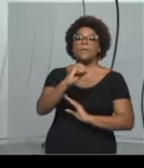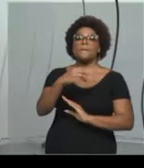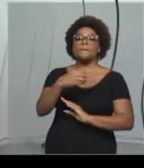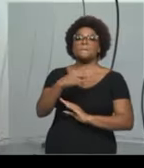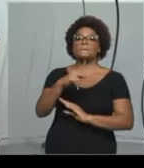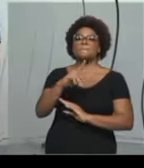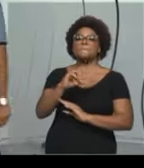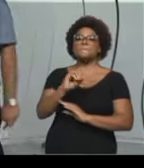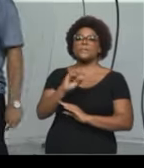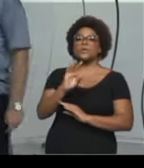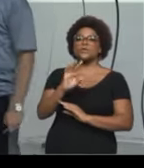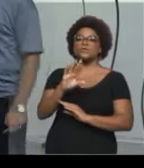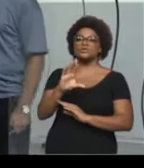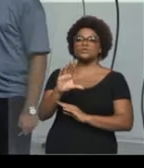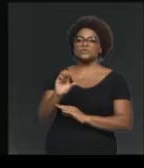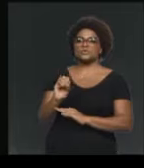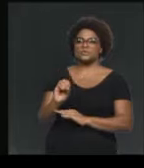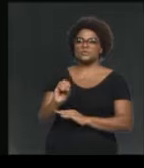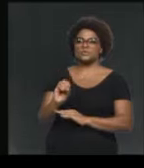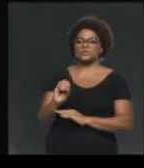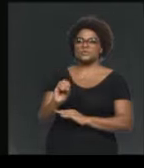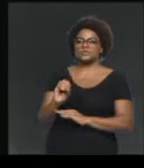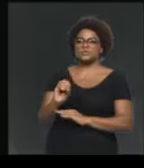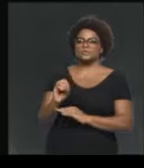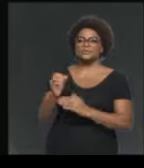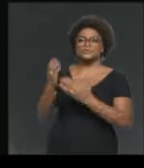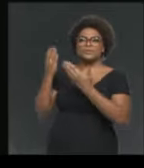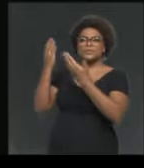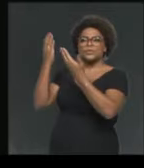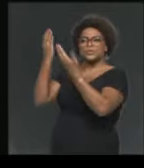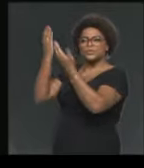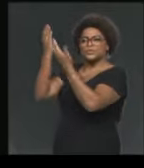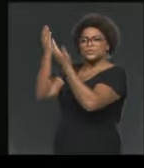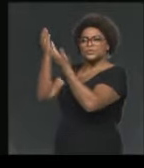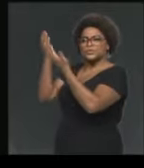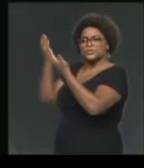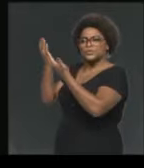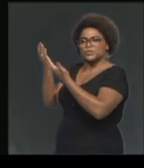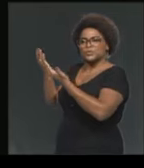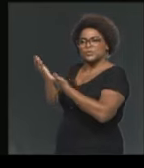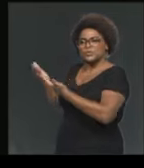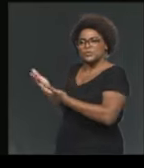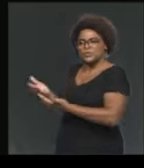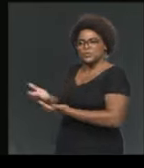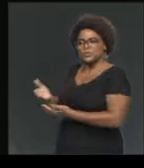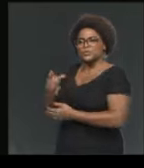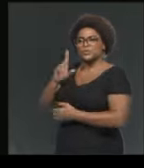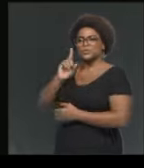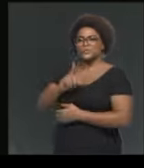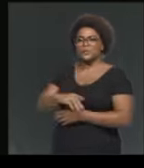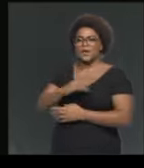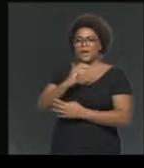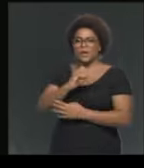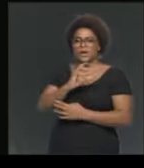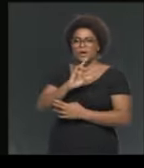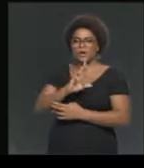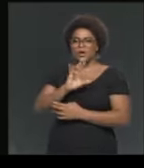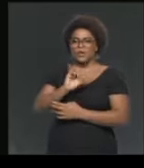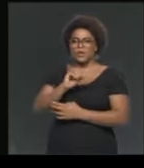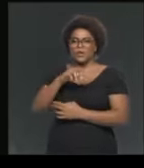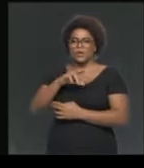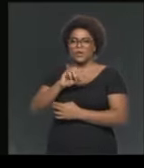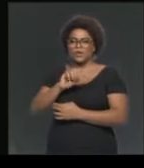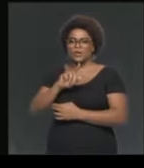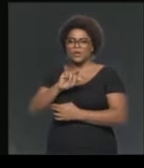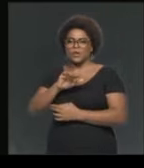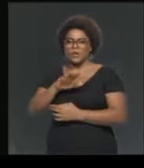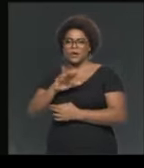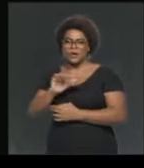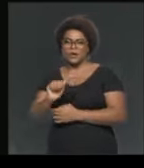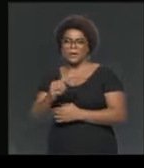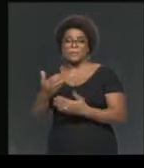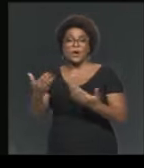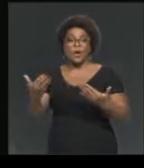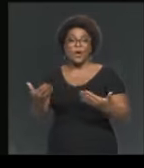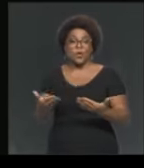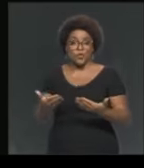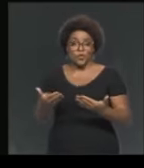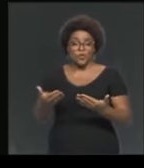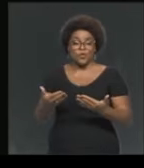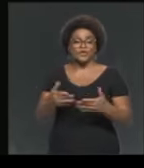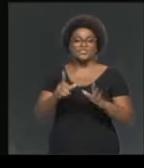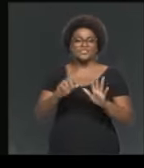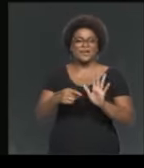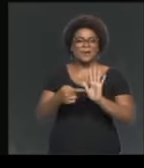Muito bem. Então, aqui é o nosso cronograma, né? Hoje, 19 de março, apresentação, aí aula seguinte, operações